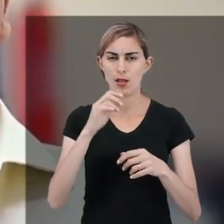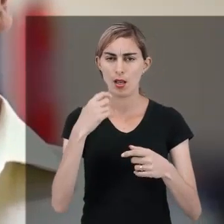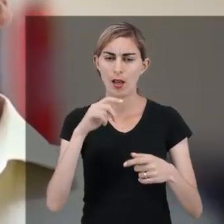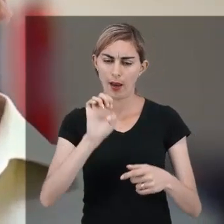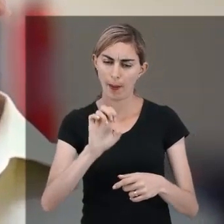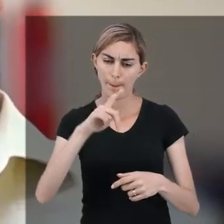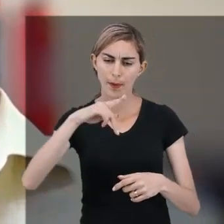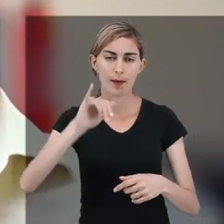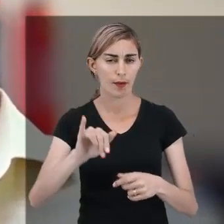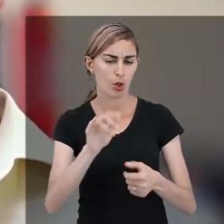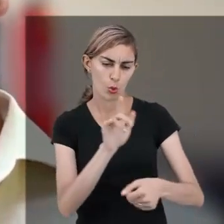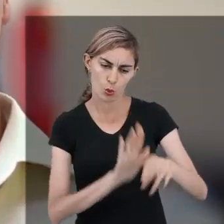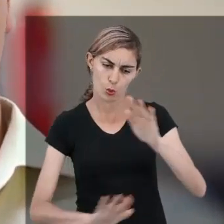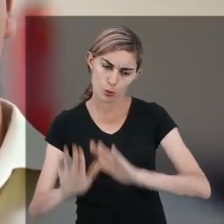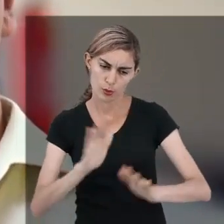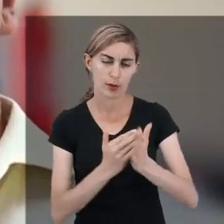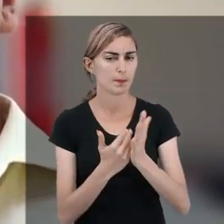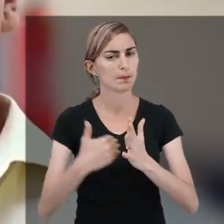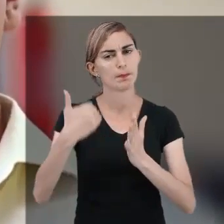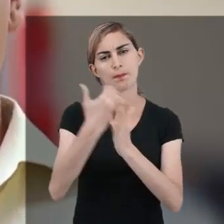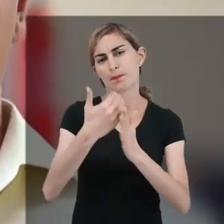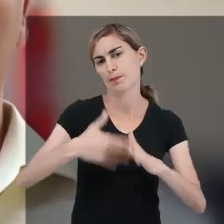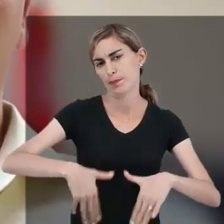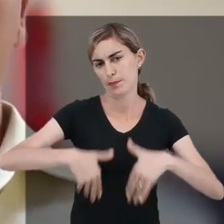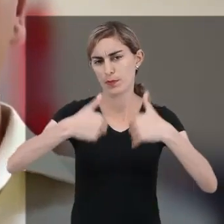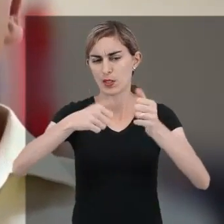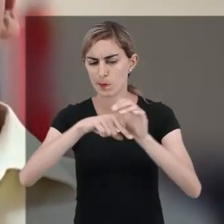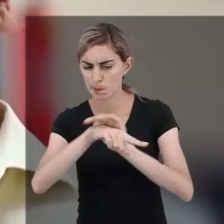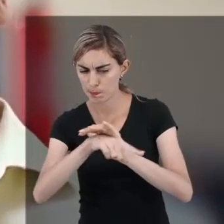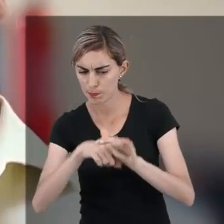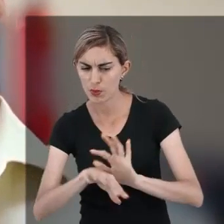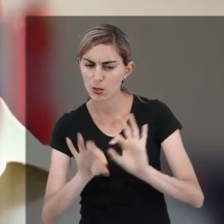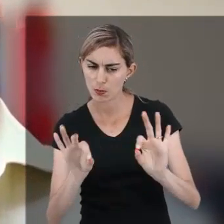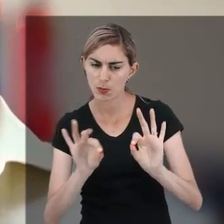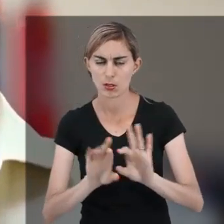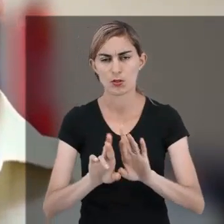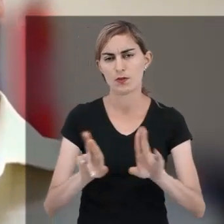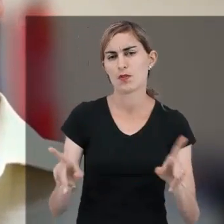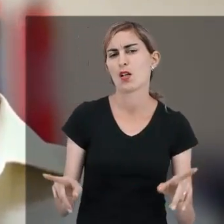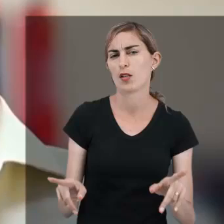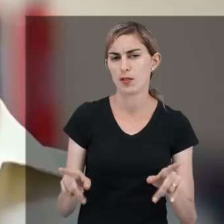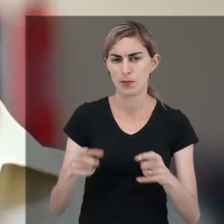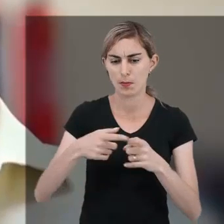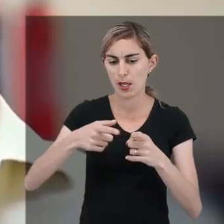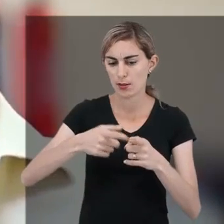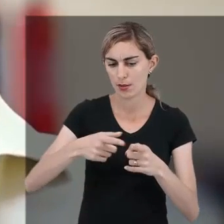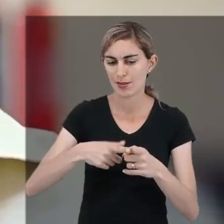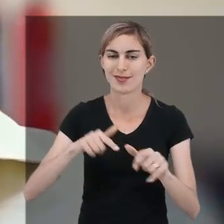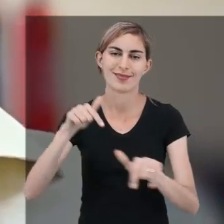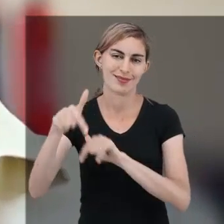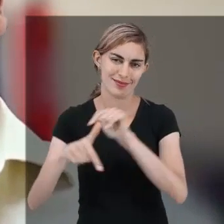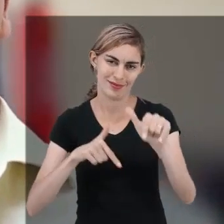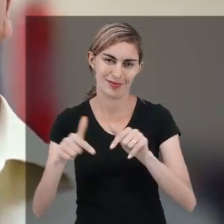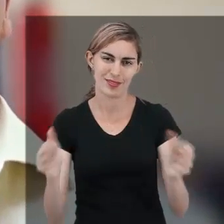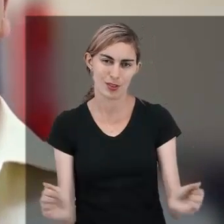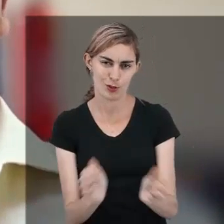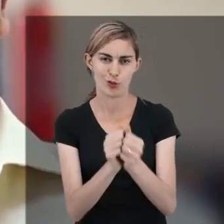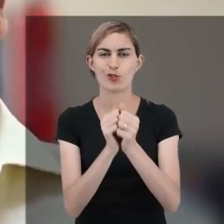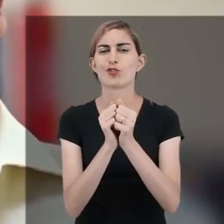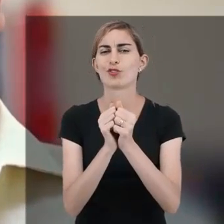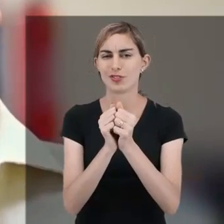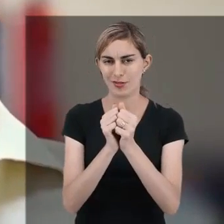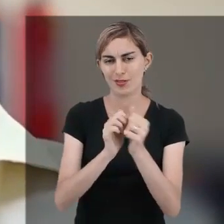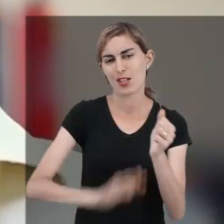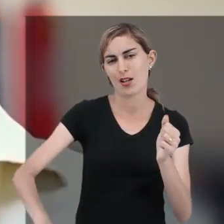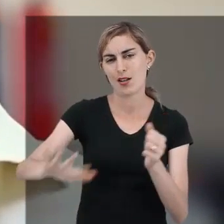vai requerer um cuidado especial, uma investigação especial, uma participação da medicina do trabalho junto da gente da área